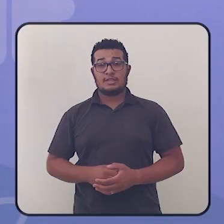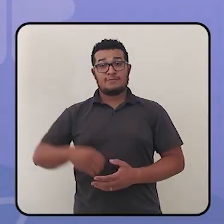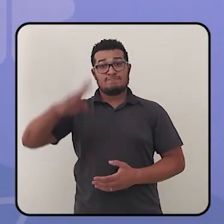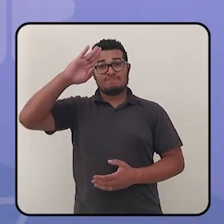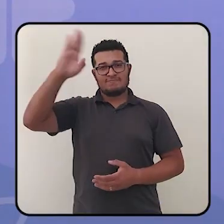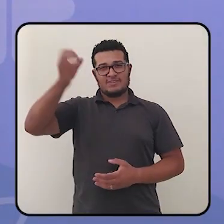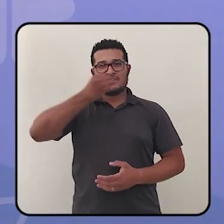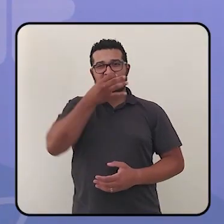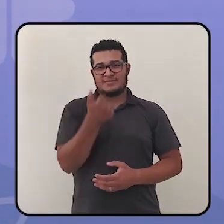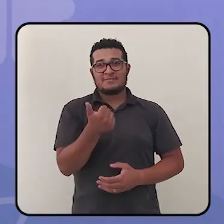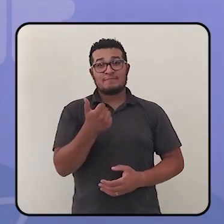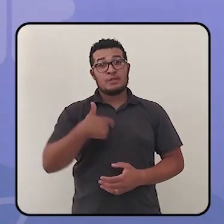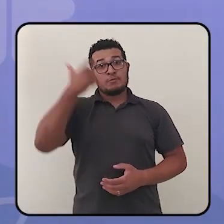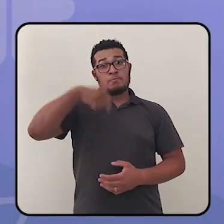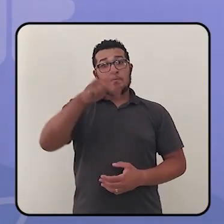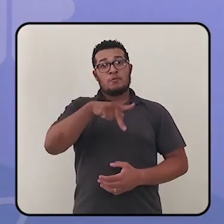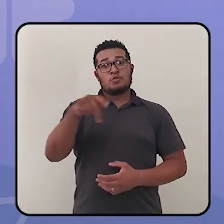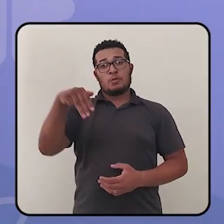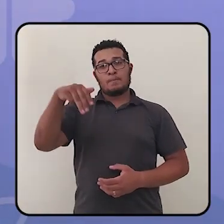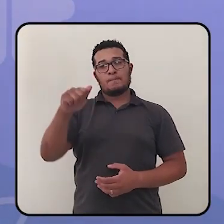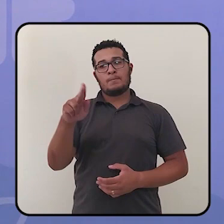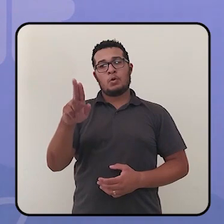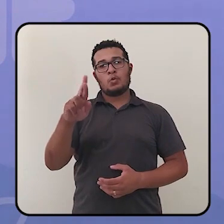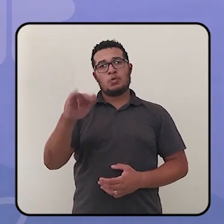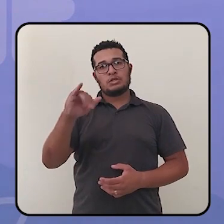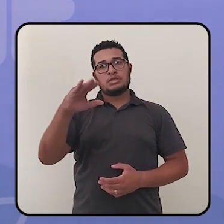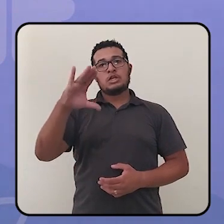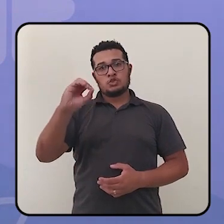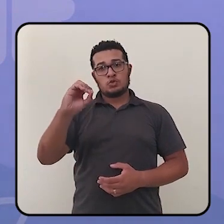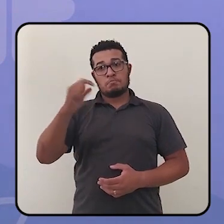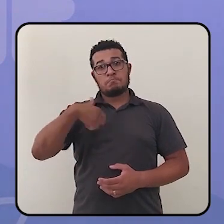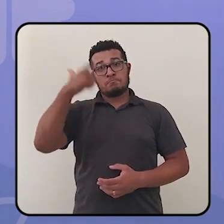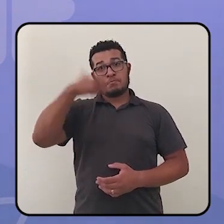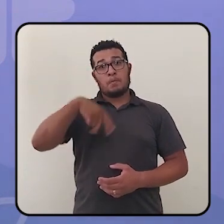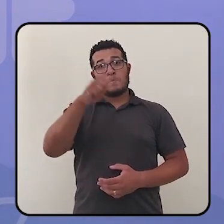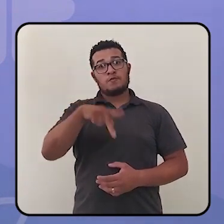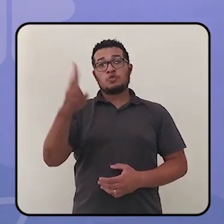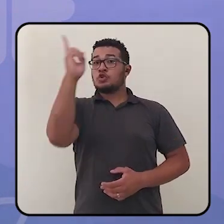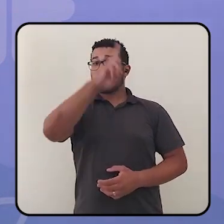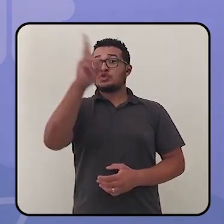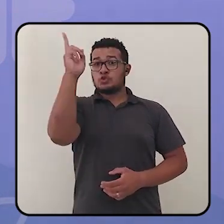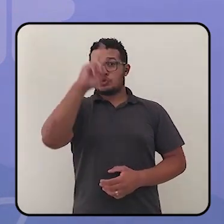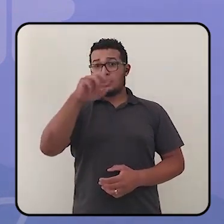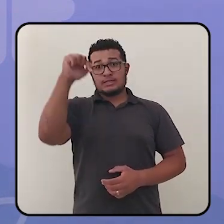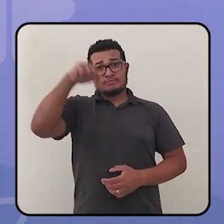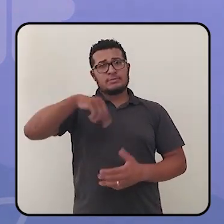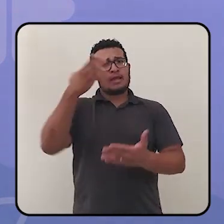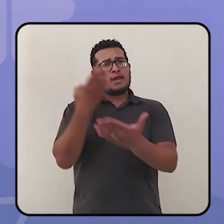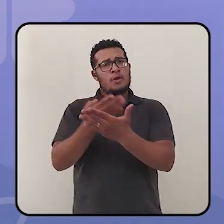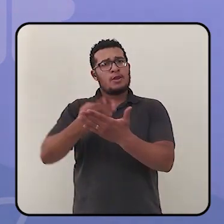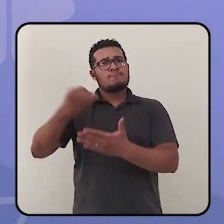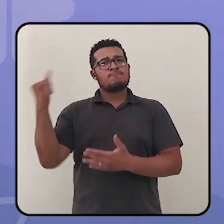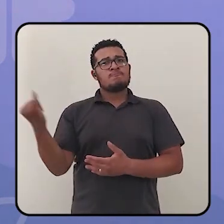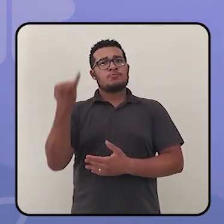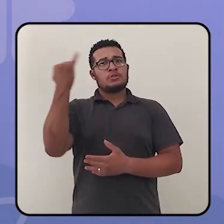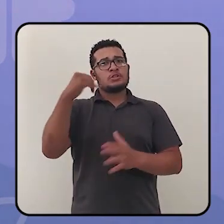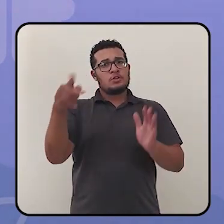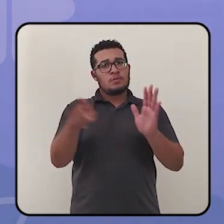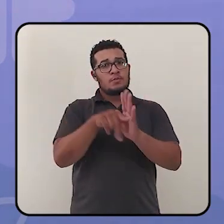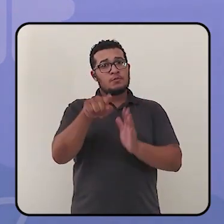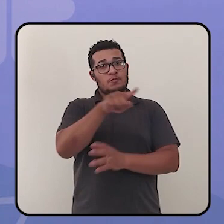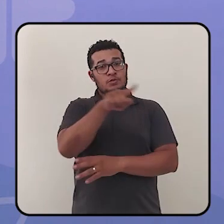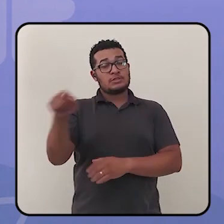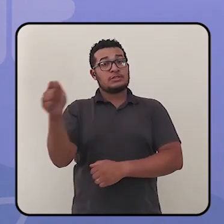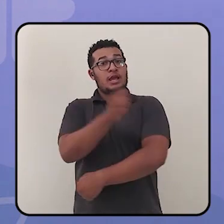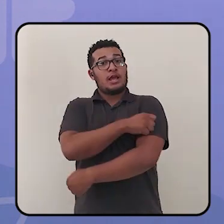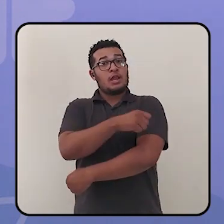o olá tudo bem sou professor maurício de menezes professor de história e esta é uma aula muito importante para vocês meus